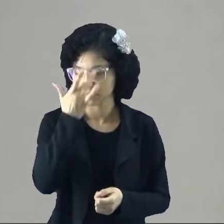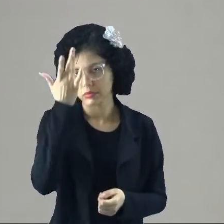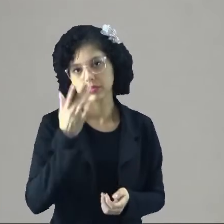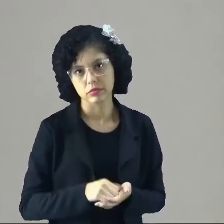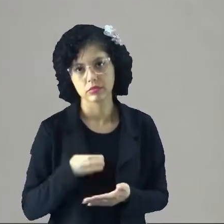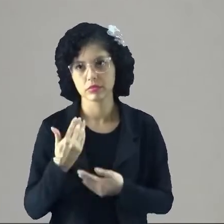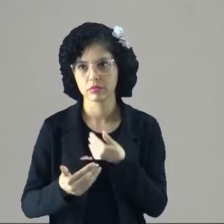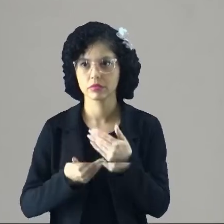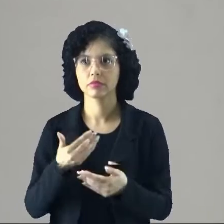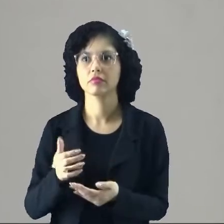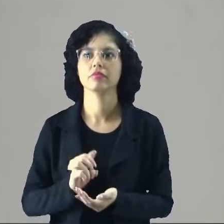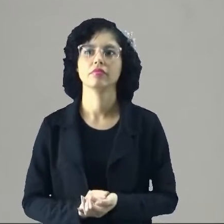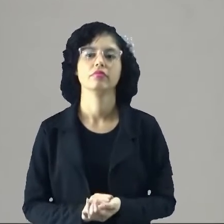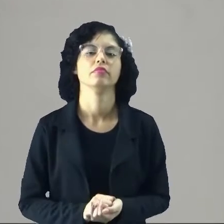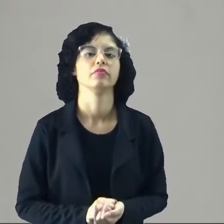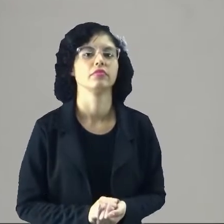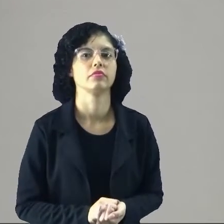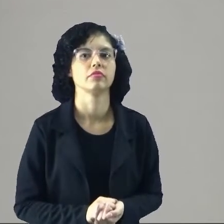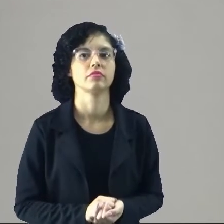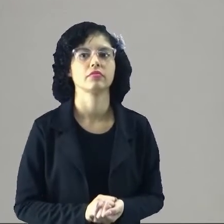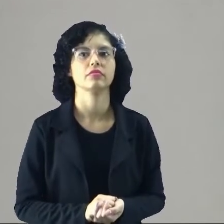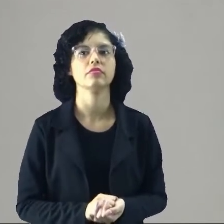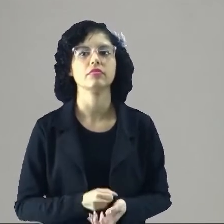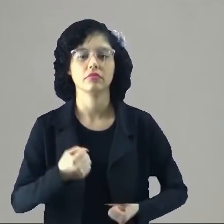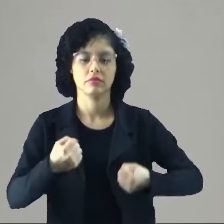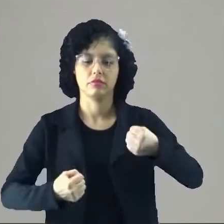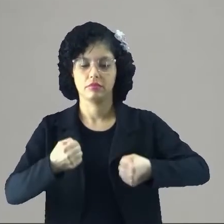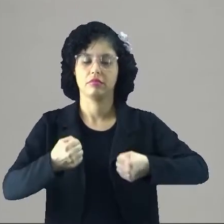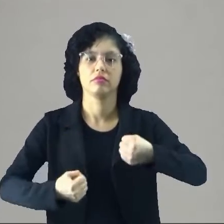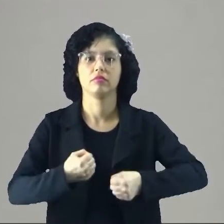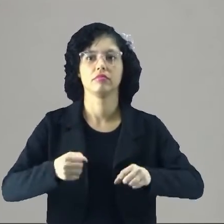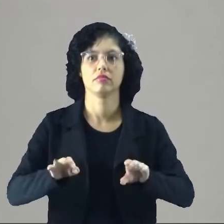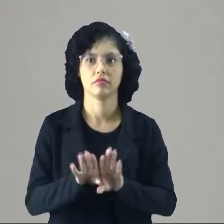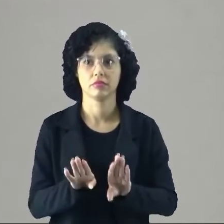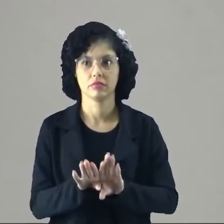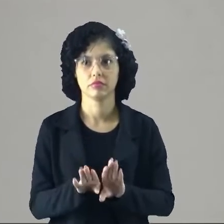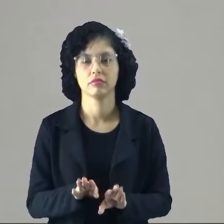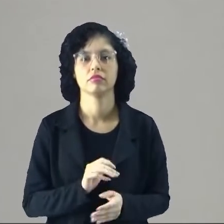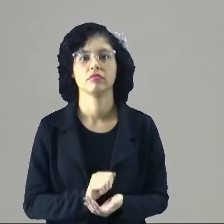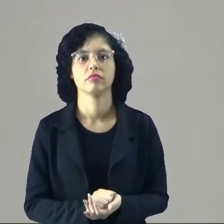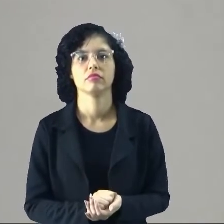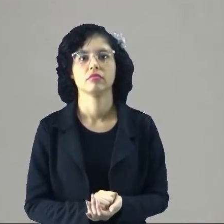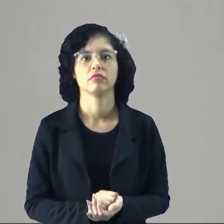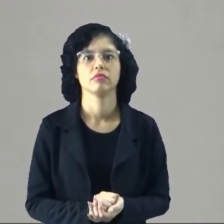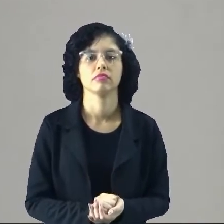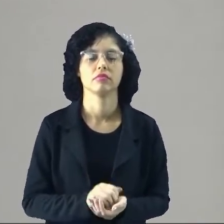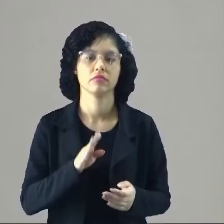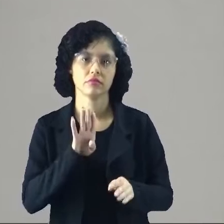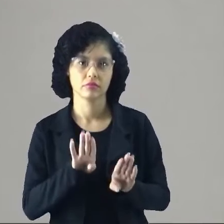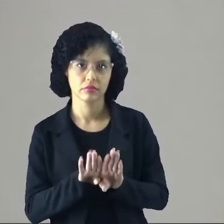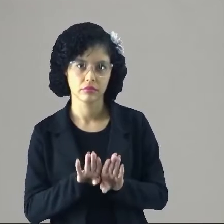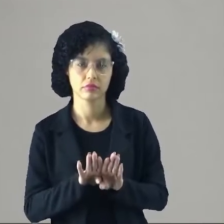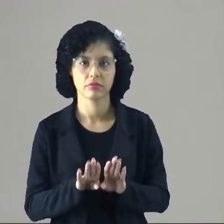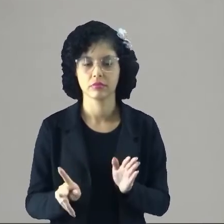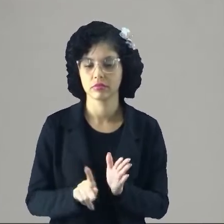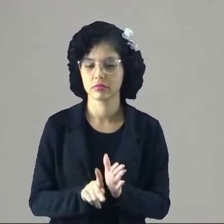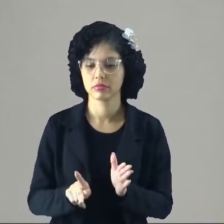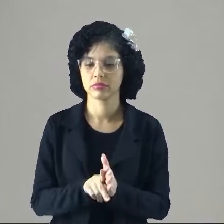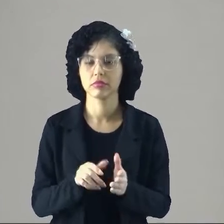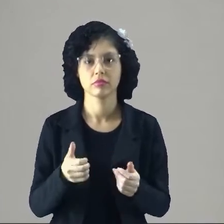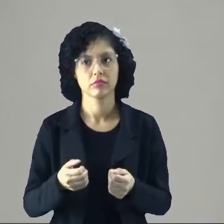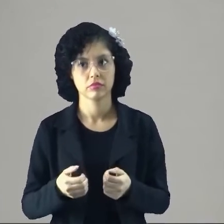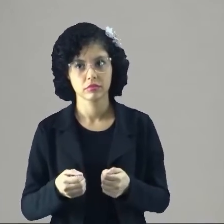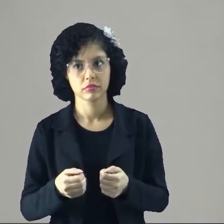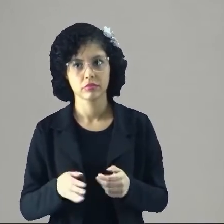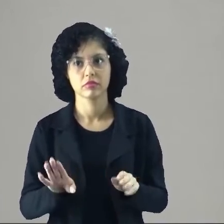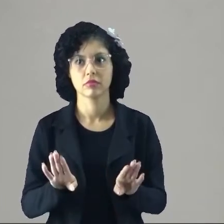desempenho. Controle, joystick, aqueles volantes, né? Então são acessórios para computador, para videogames, para facilitar